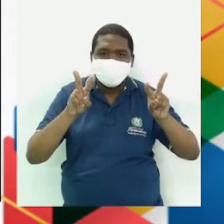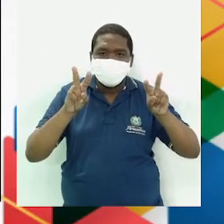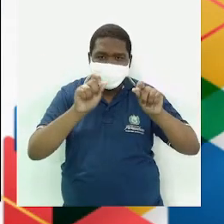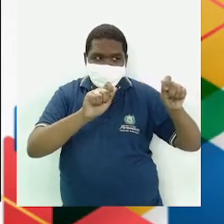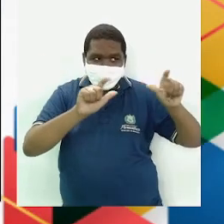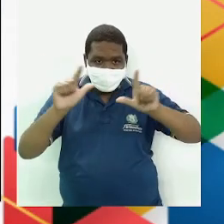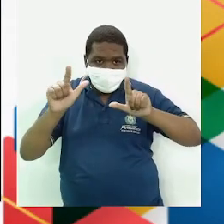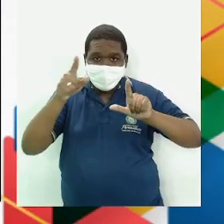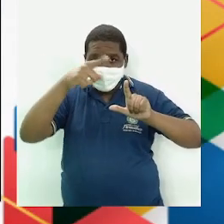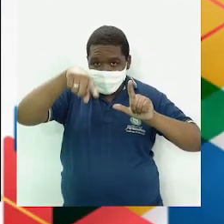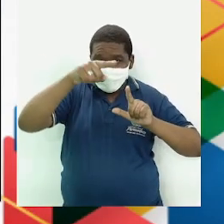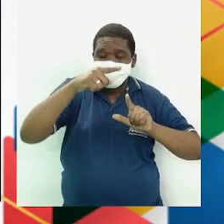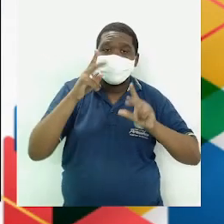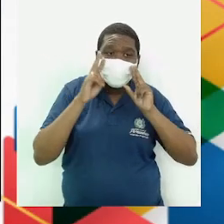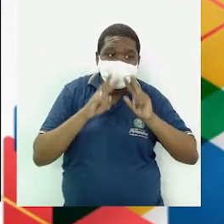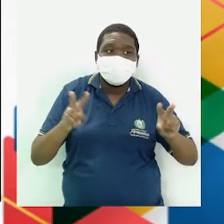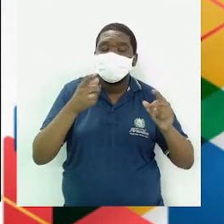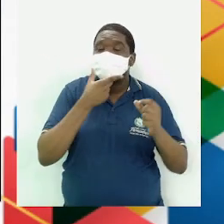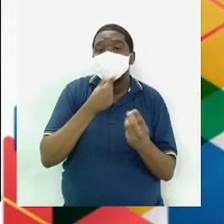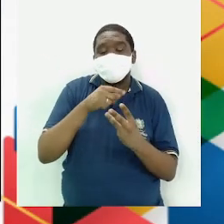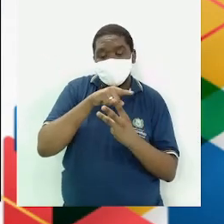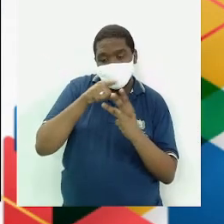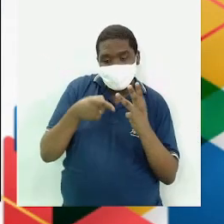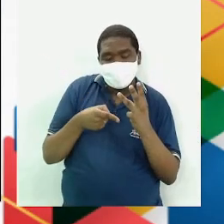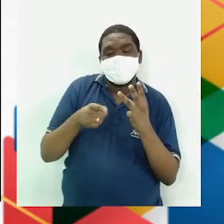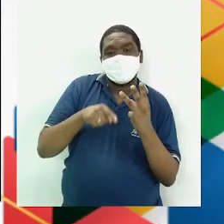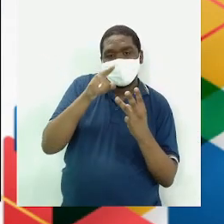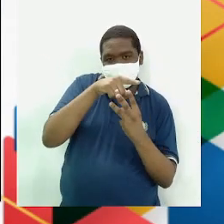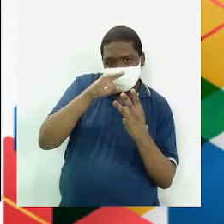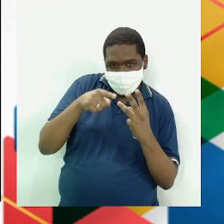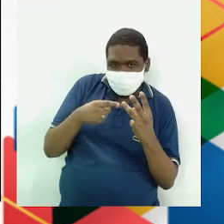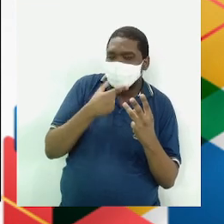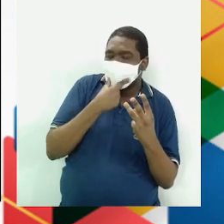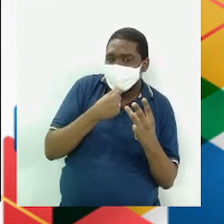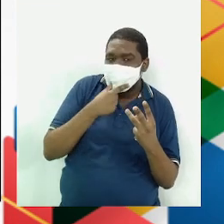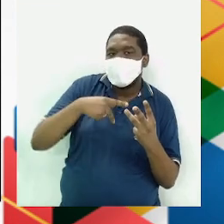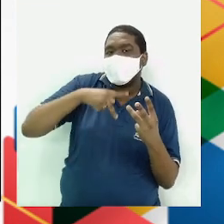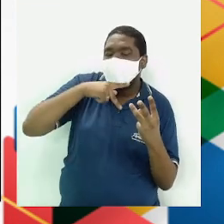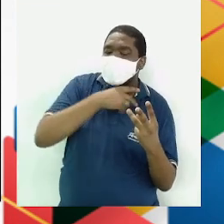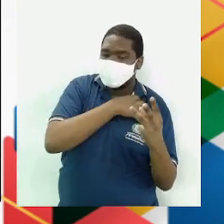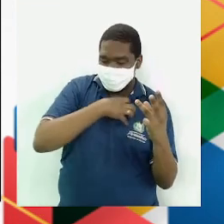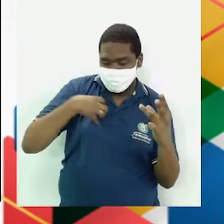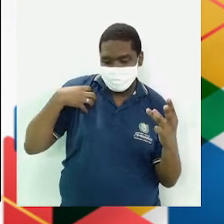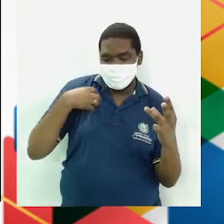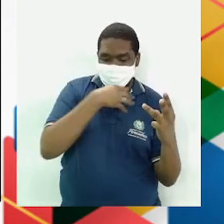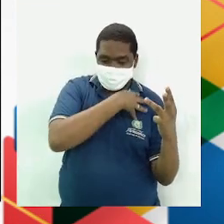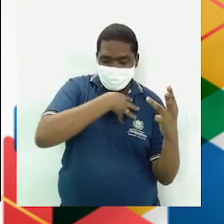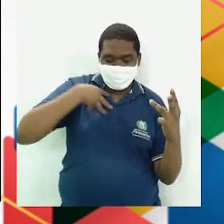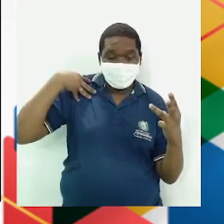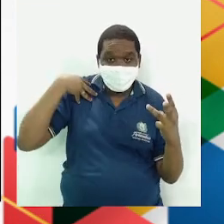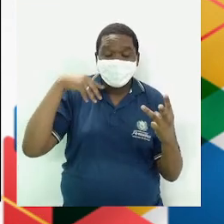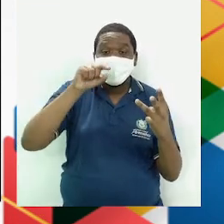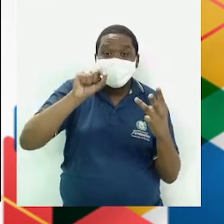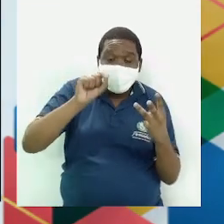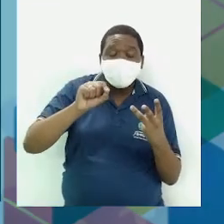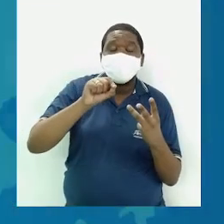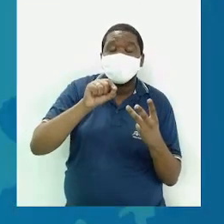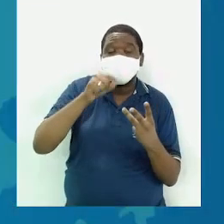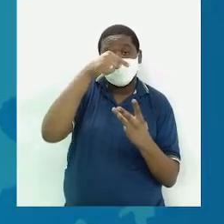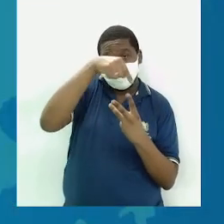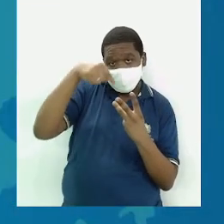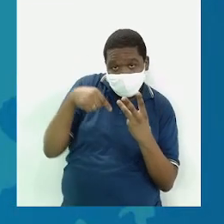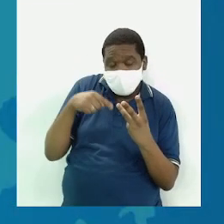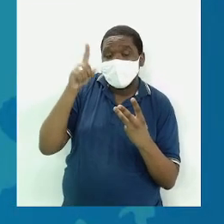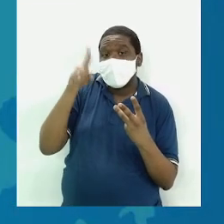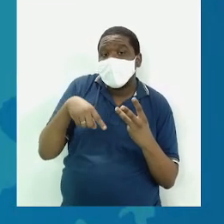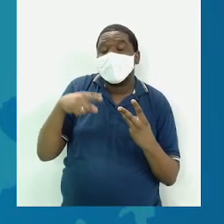falar, esses três homens, Sócrates, Platão e Aristóteles, eles vão nos falar sobre, eles são